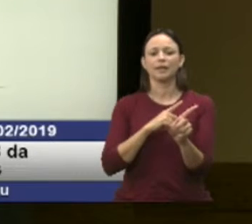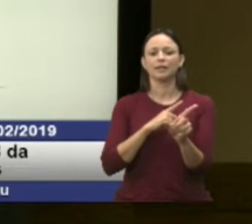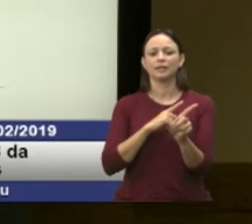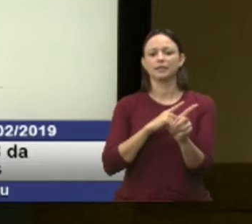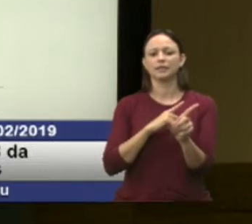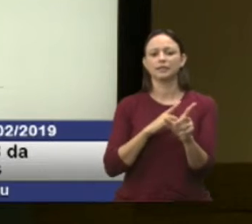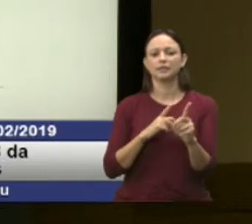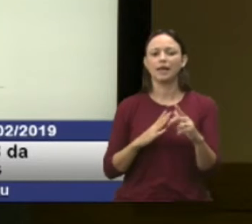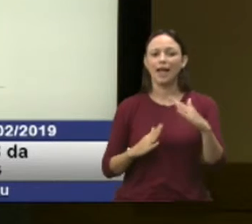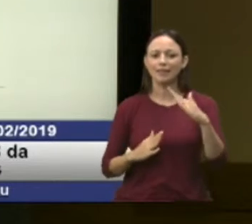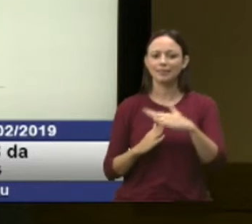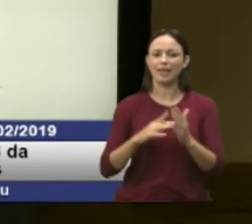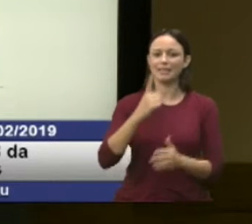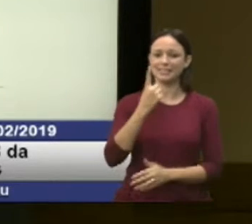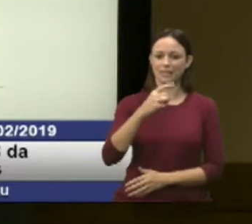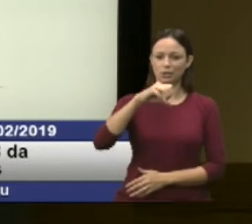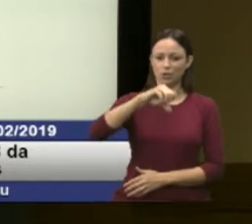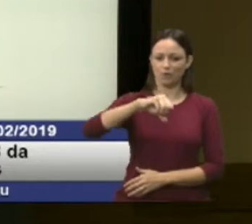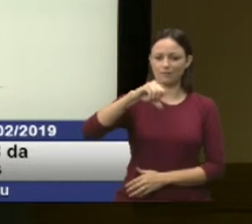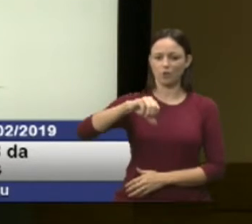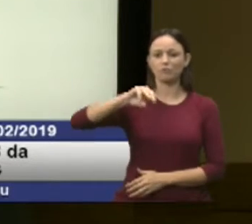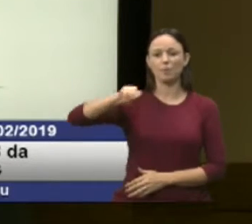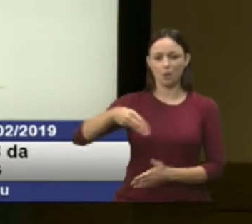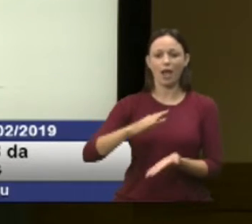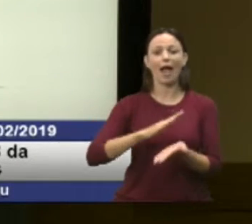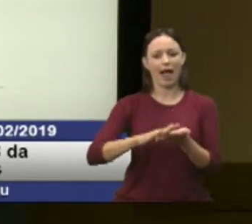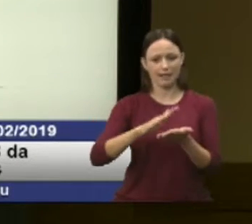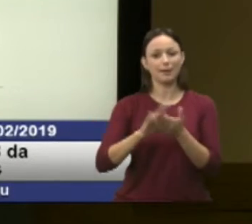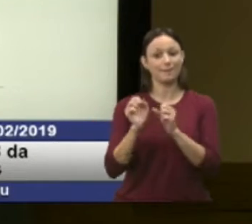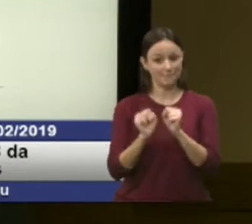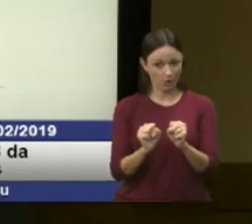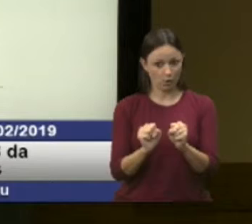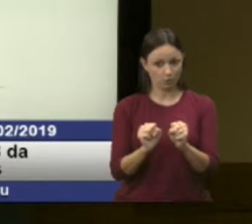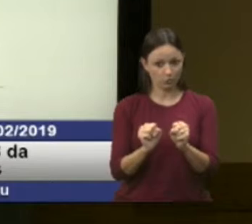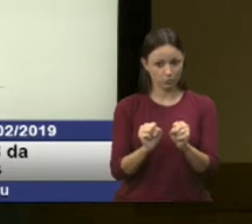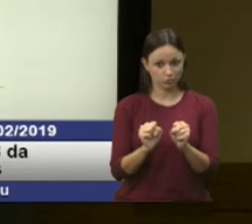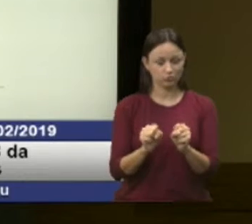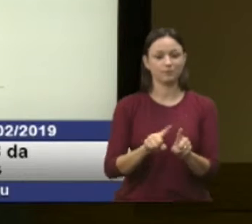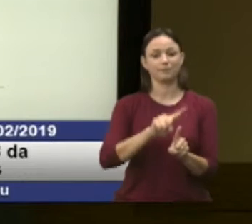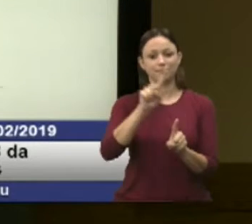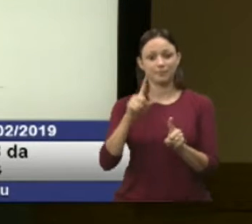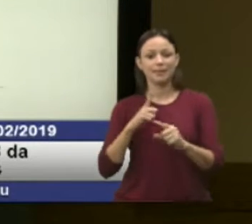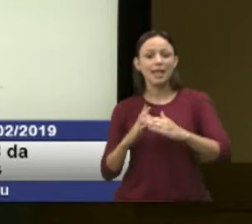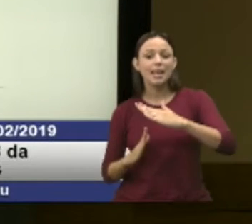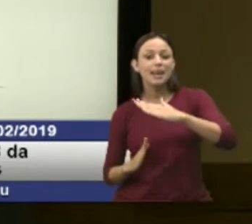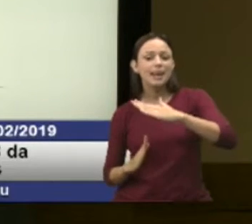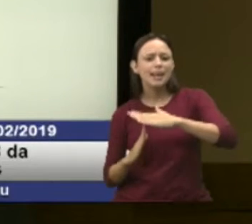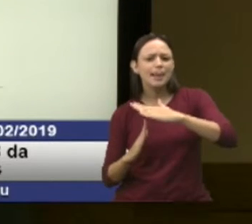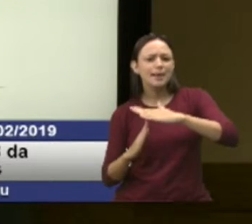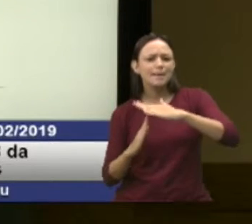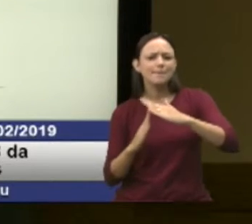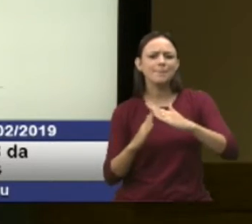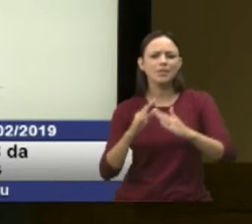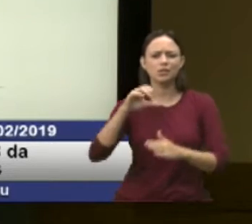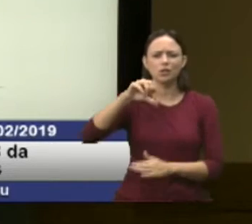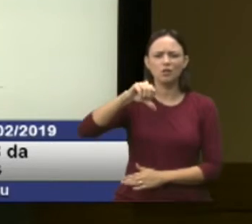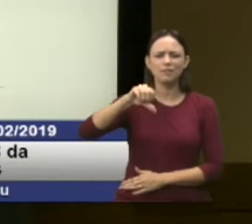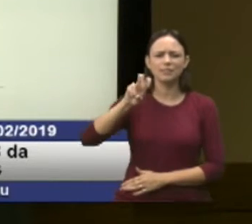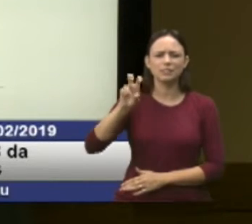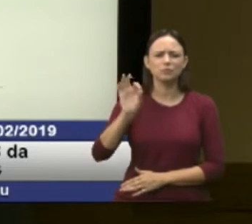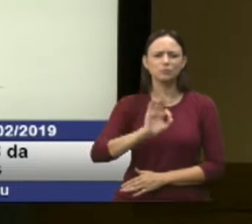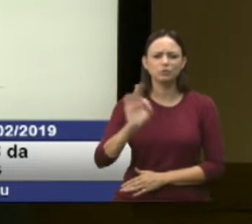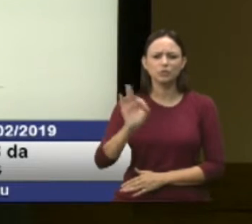até 199 milhões para gastar. Teríamos um limite prudencial aí de 95%, que